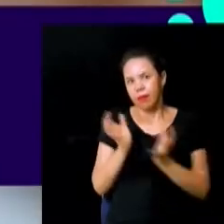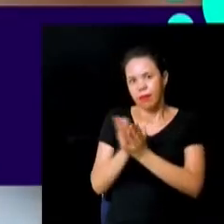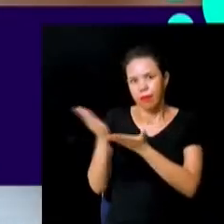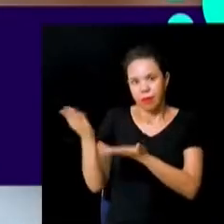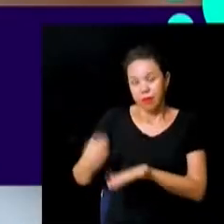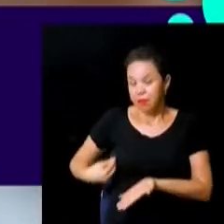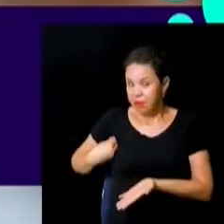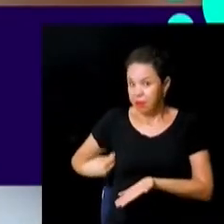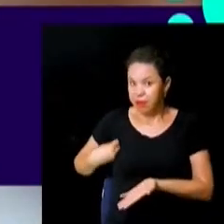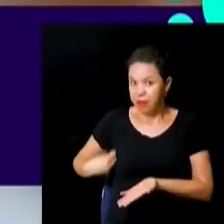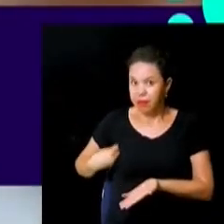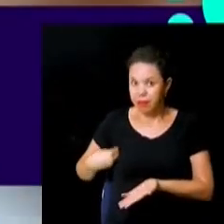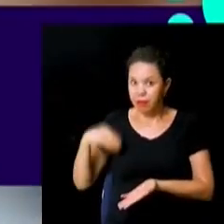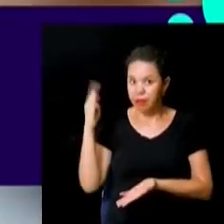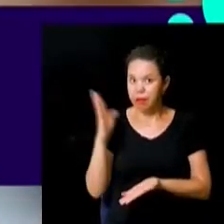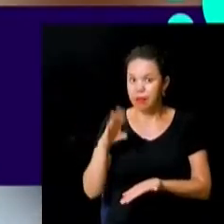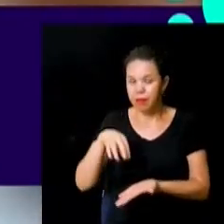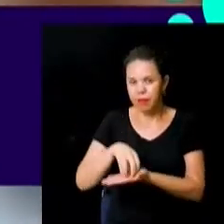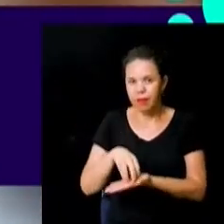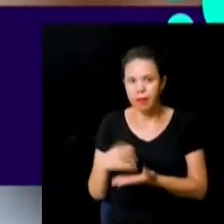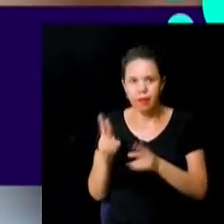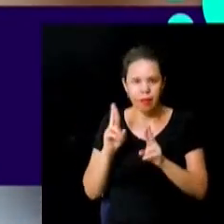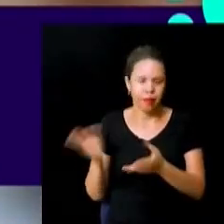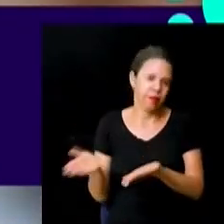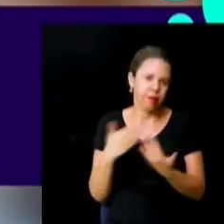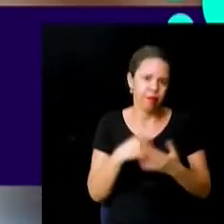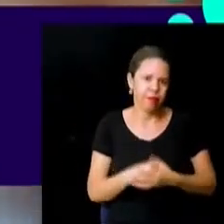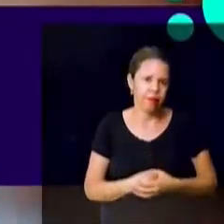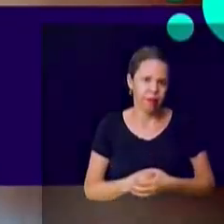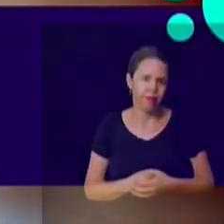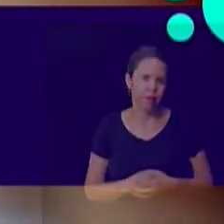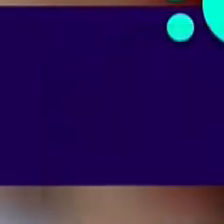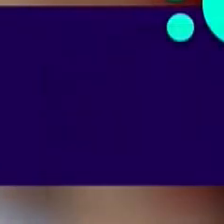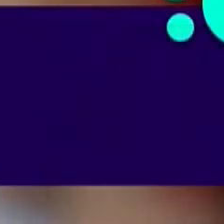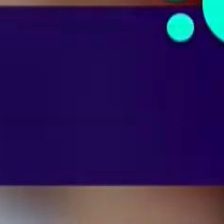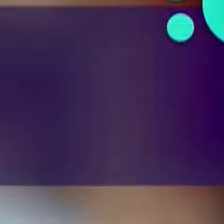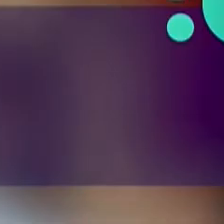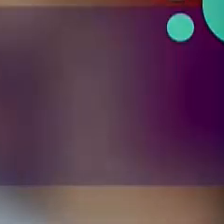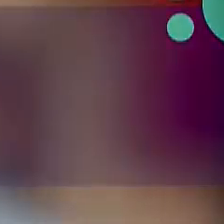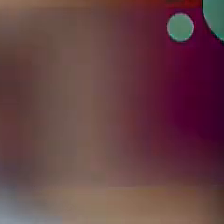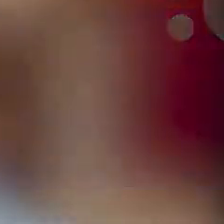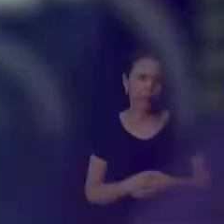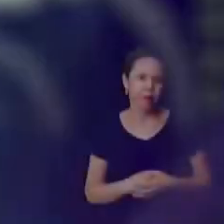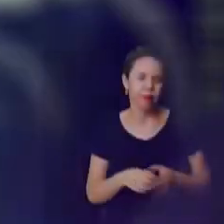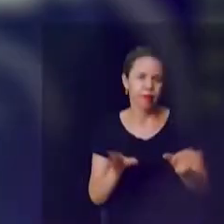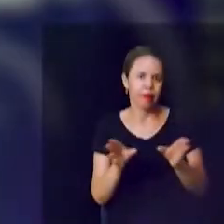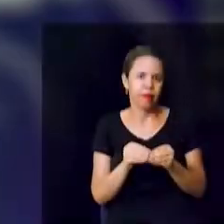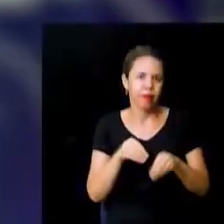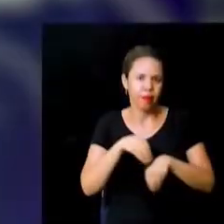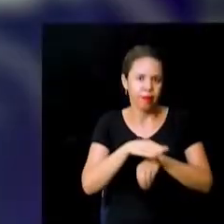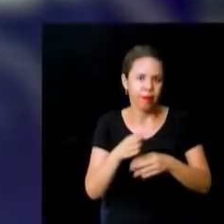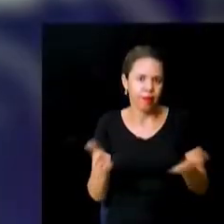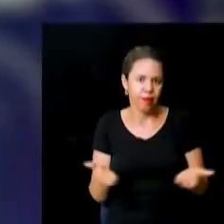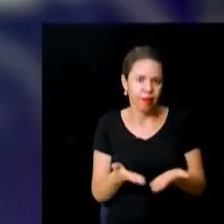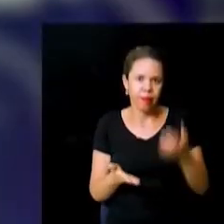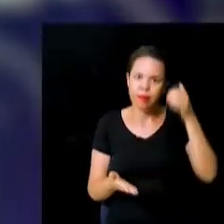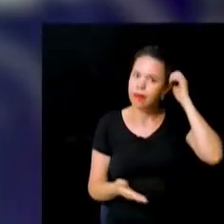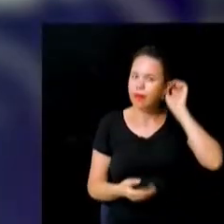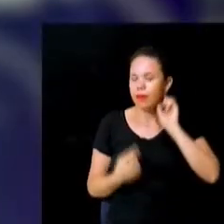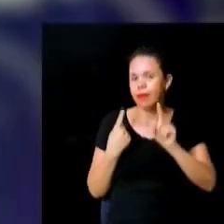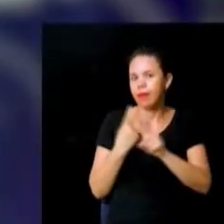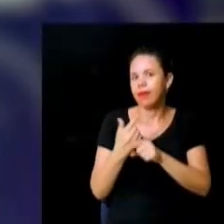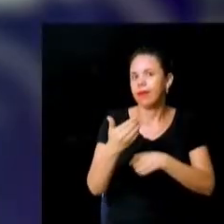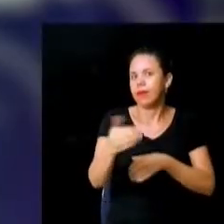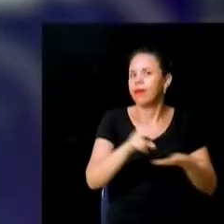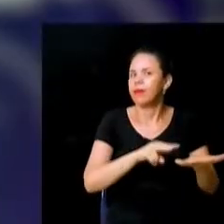Mansa ao vivo no Brazuca. Te espero lá, hein? Beijo, tamo junto! E essas foram as dicas de hoje.